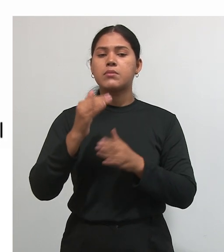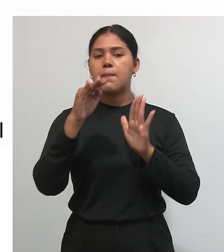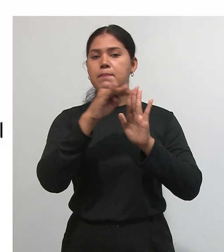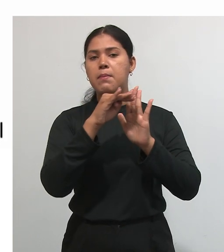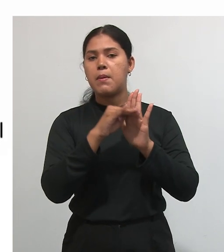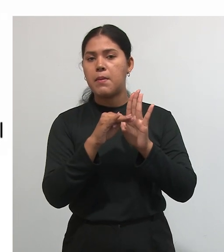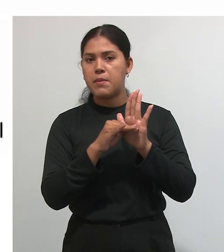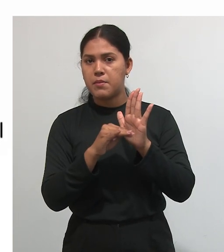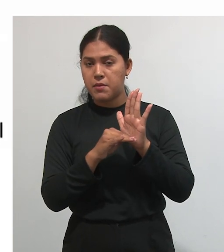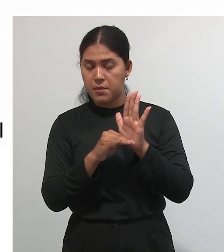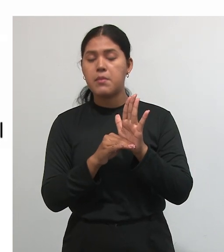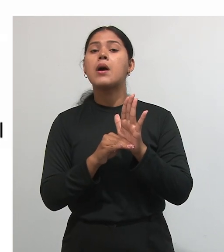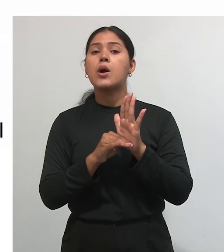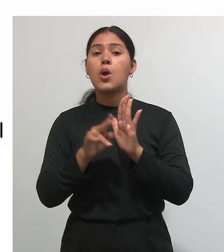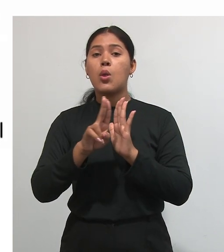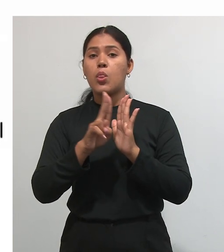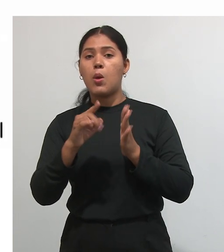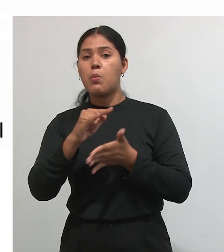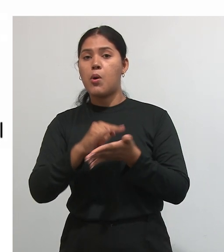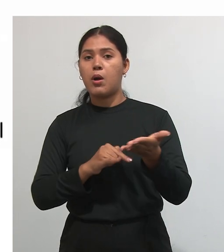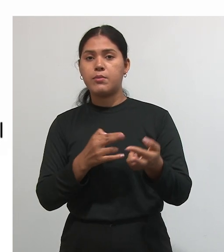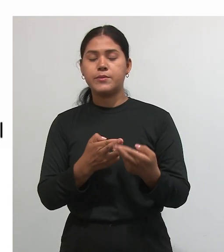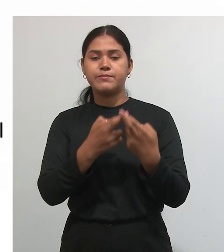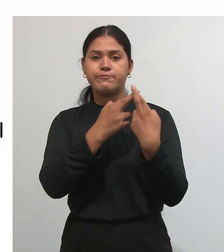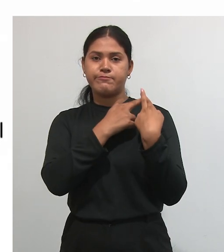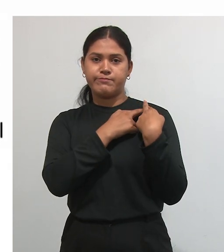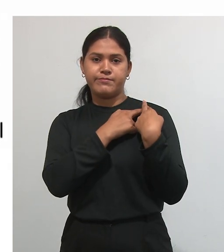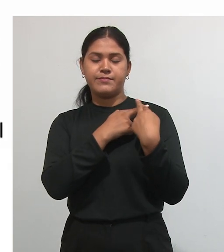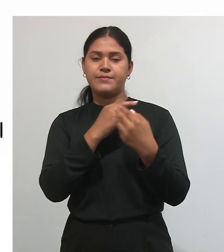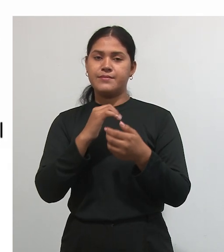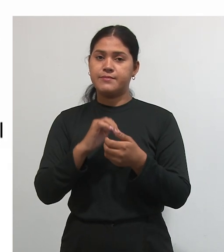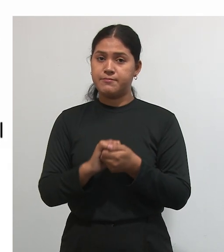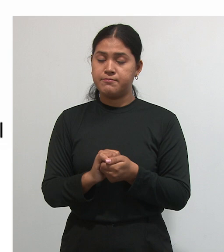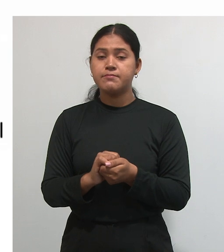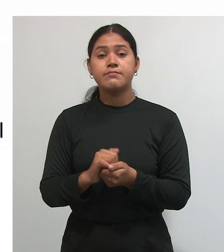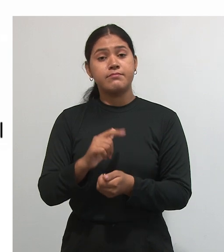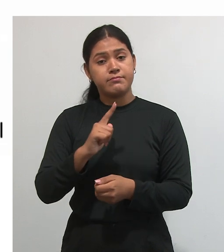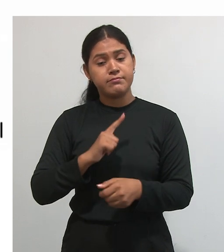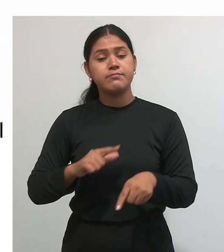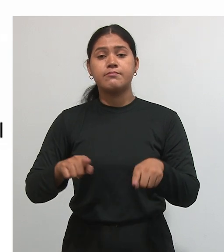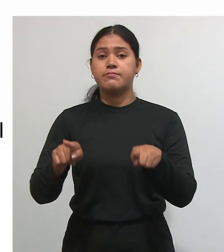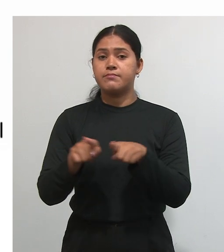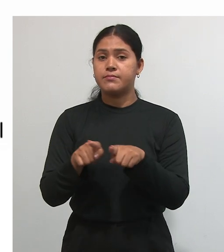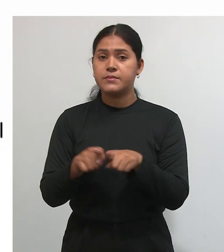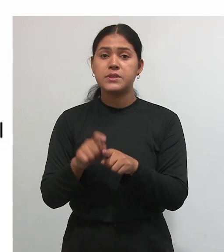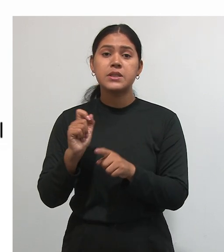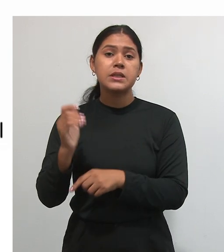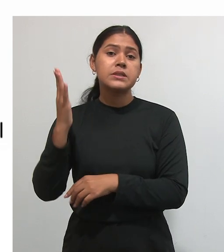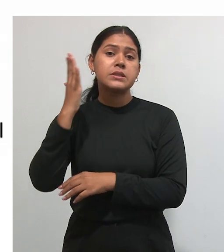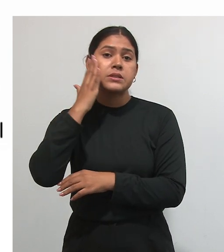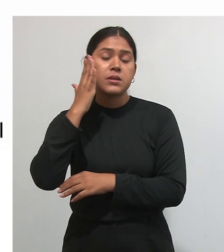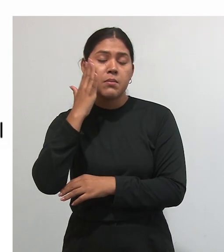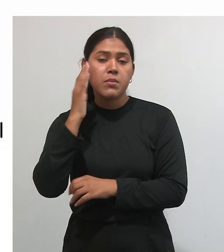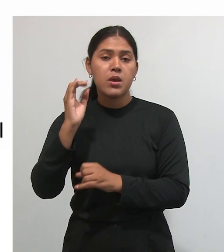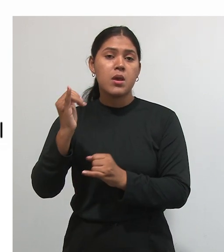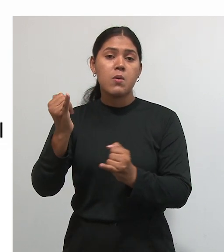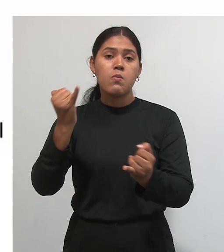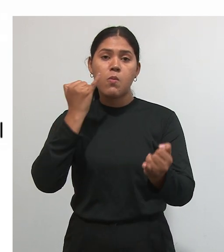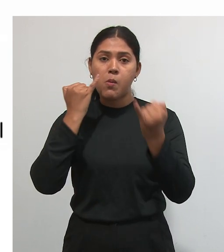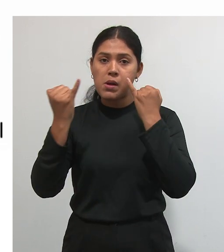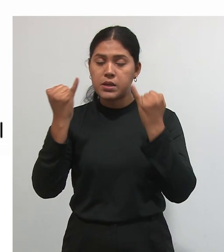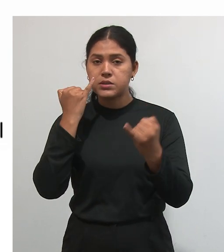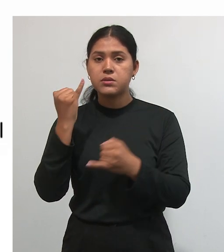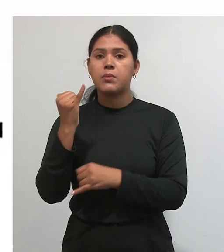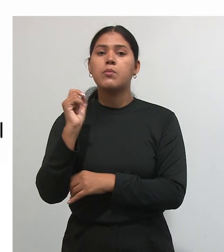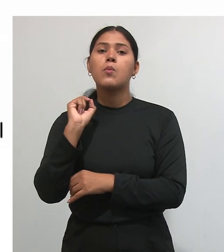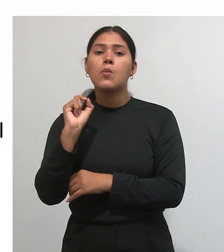servidor? Então, ele visa aqui esse controle, a identificação desse responsável. E também visa também o que? A baixa de responsabilidade. O